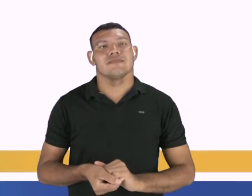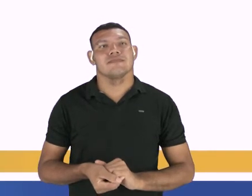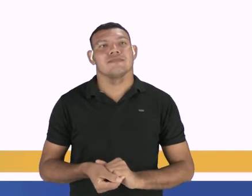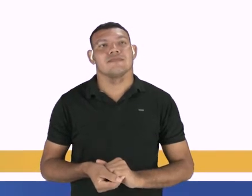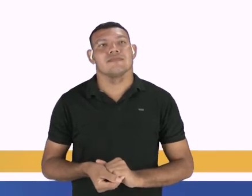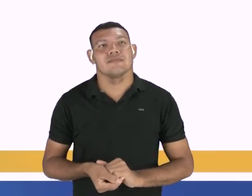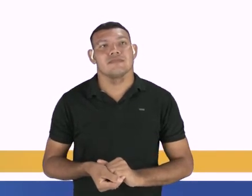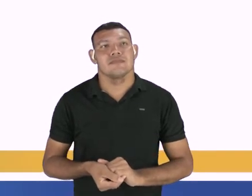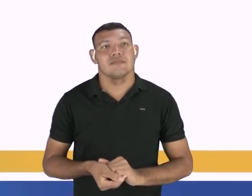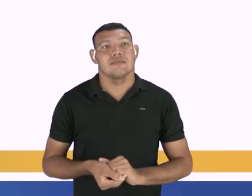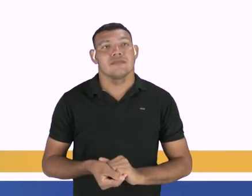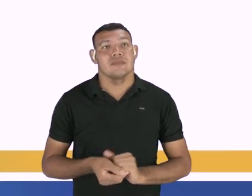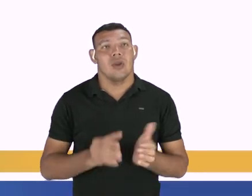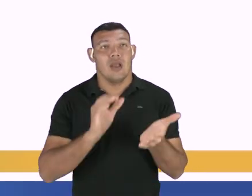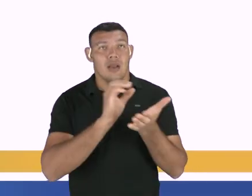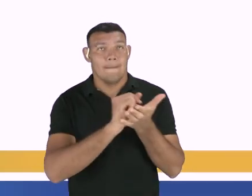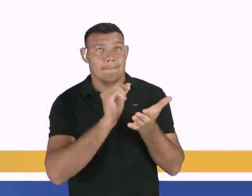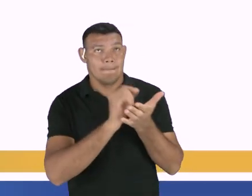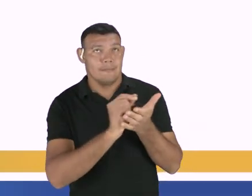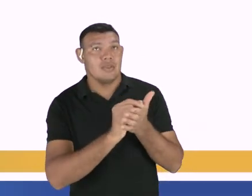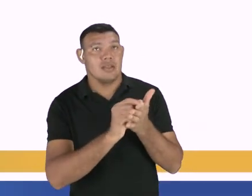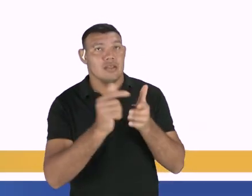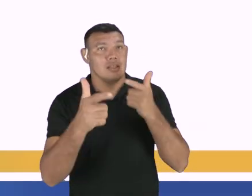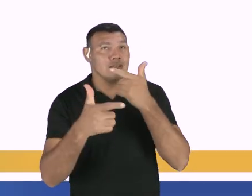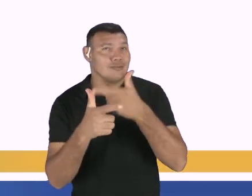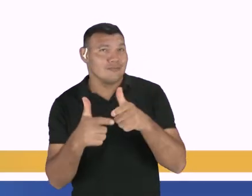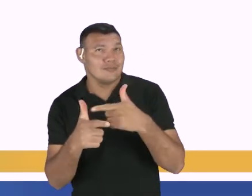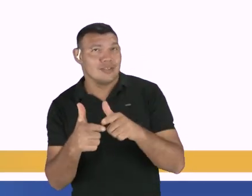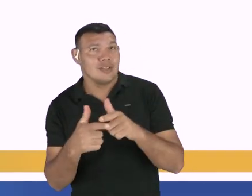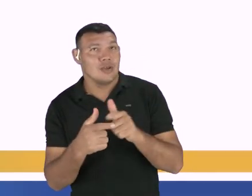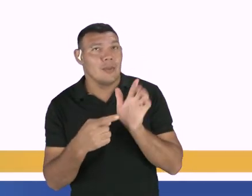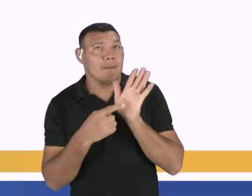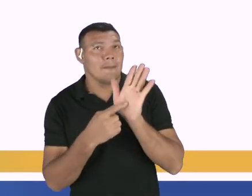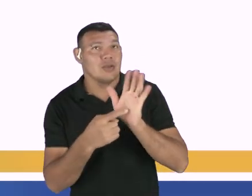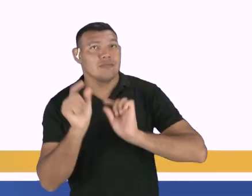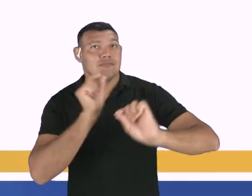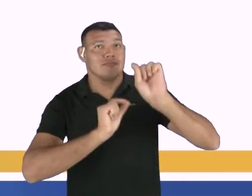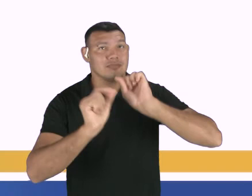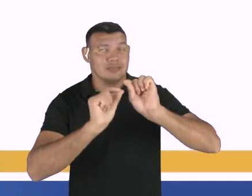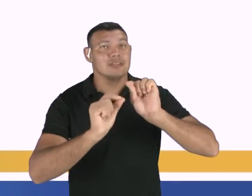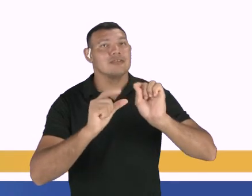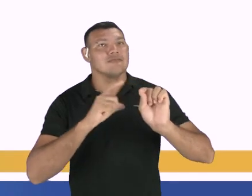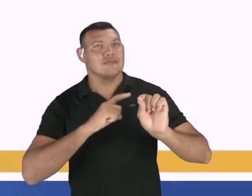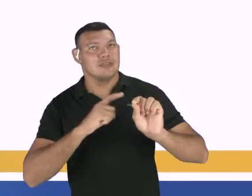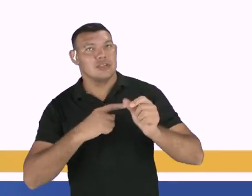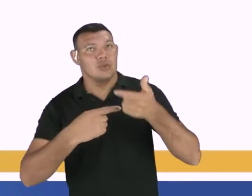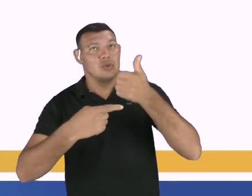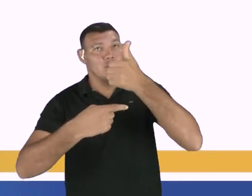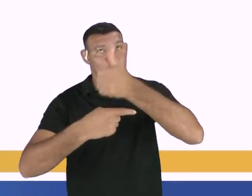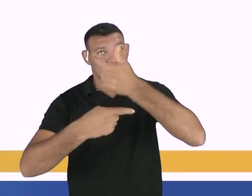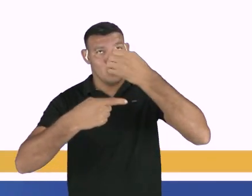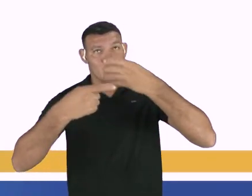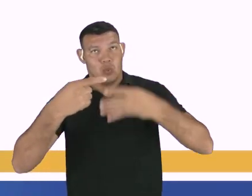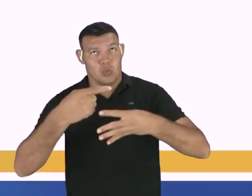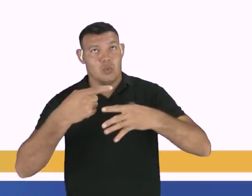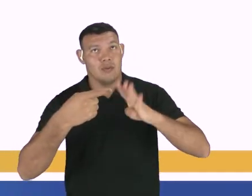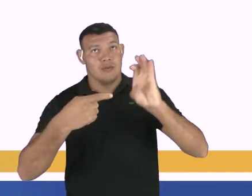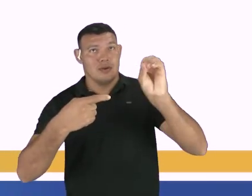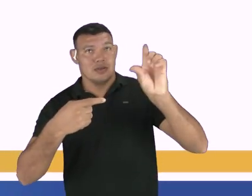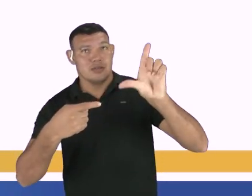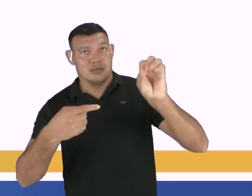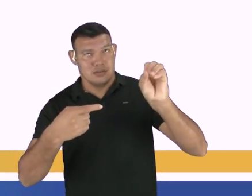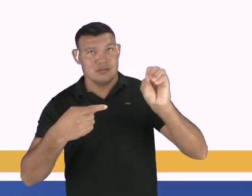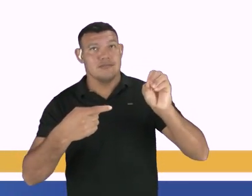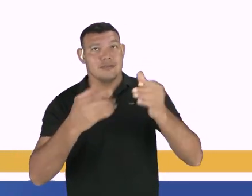Então, os dados do problema, eles apontam que Rui tem 1/4 do bolo e quer dividir em 6 partes iguais. Portanto, se quisermos